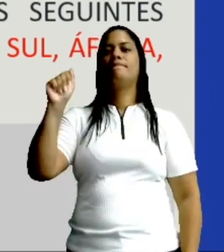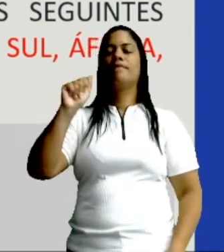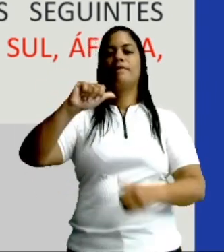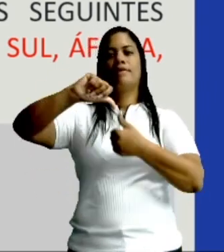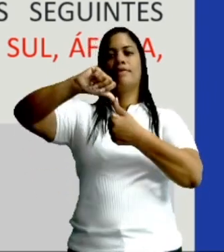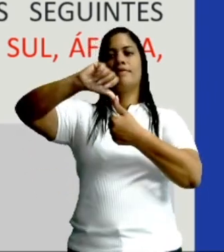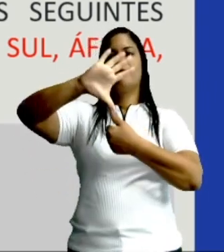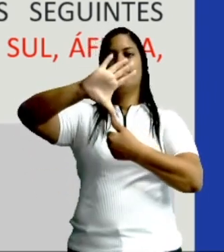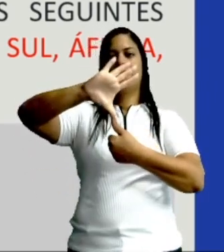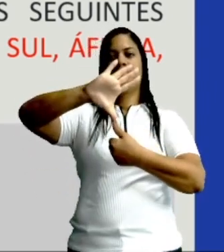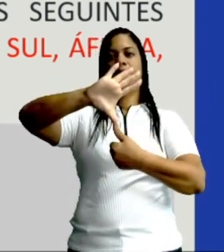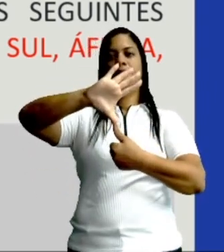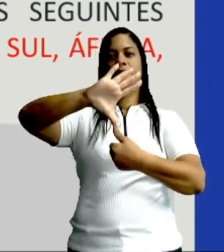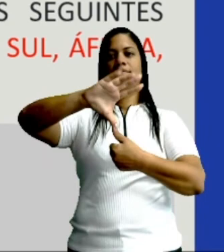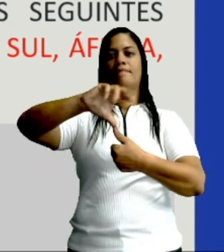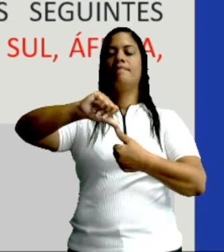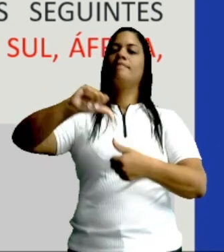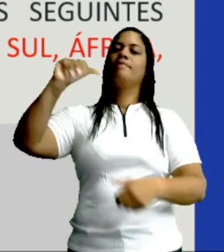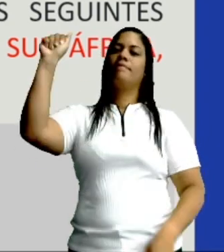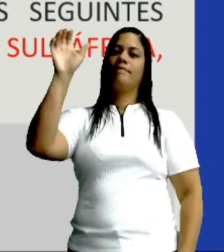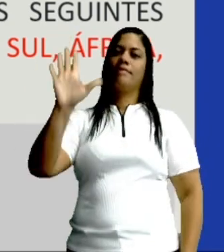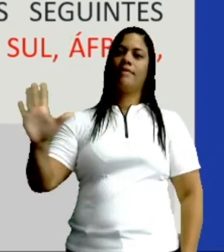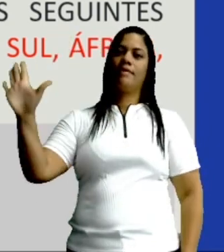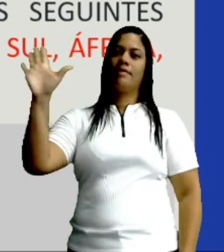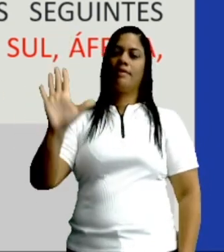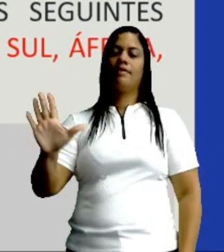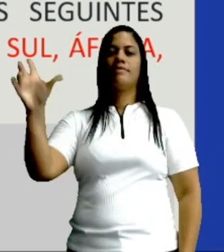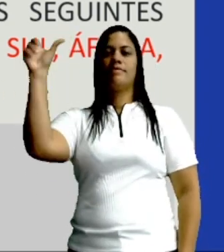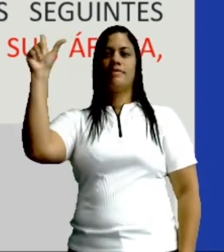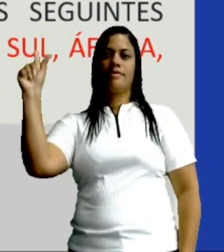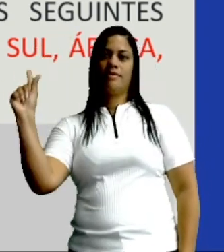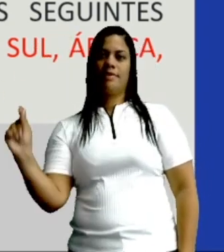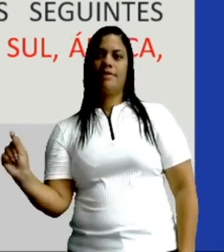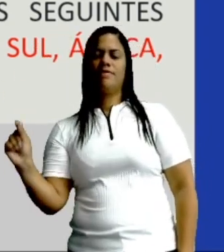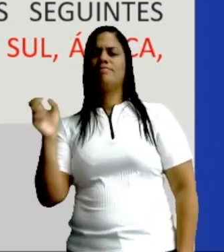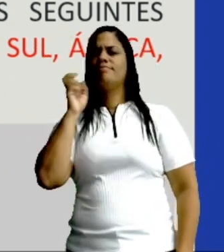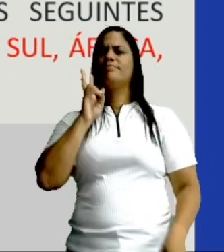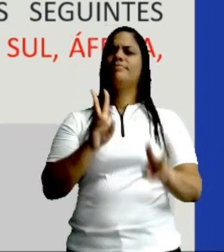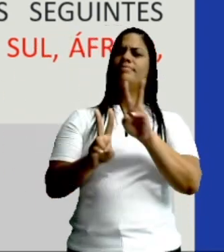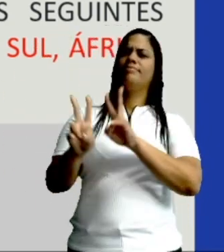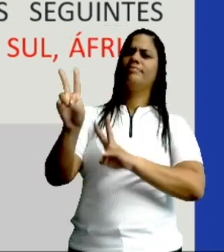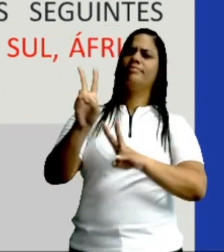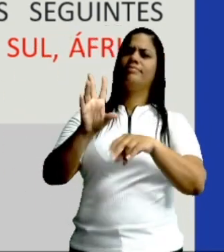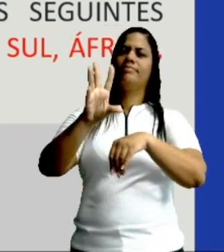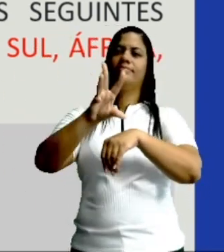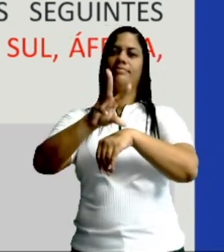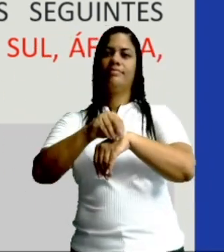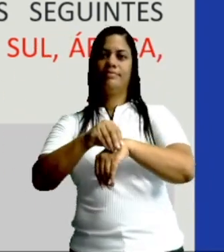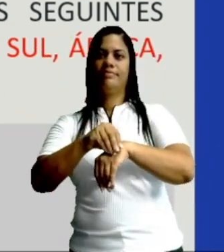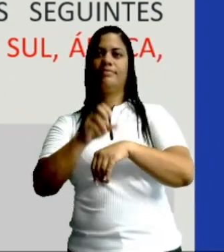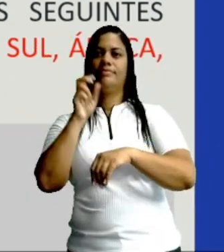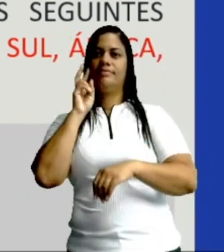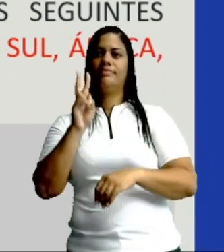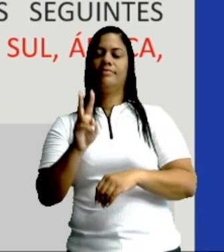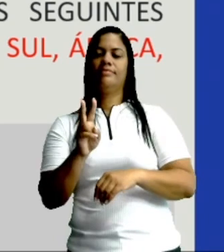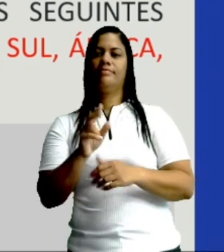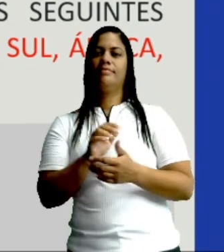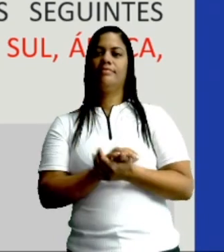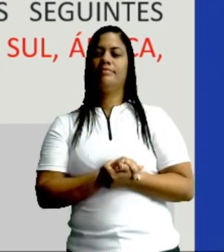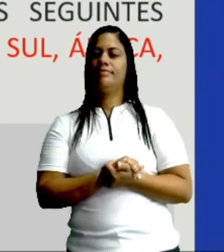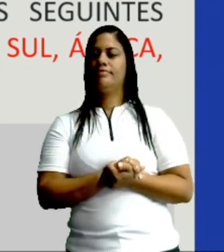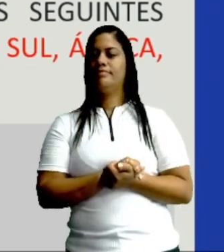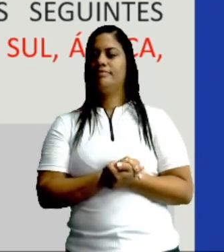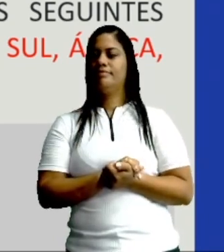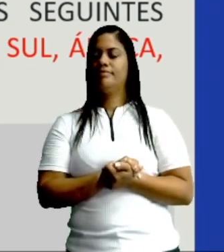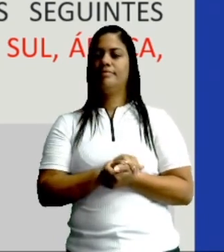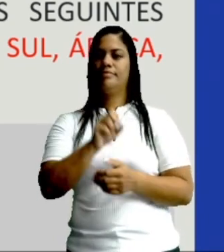Sul, na Ásia e na Europa, na África também. Tá? Se você observar na foto, você está vendo a